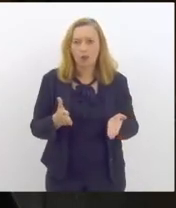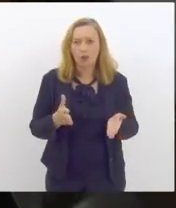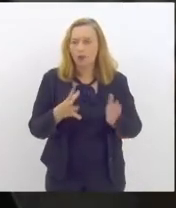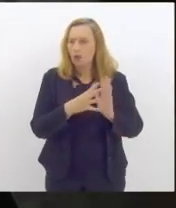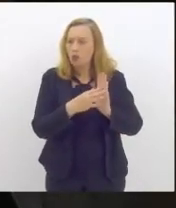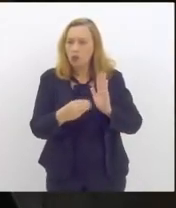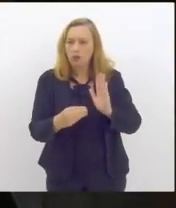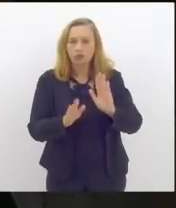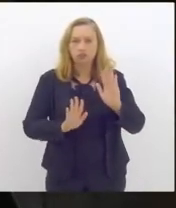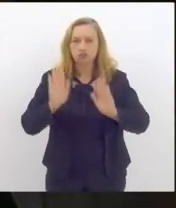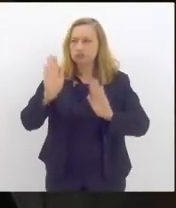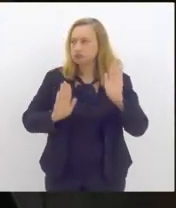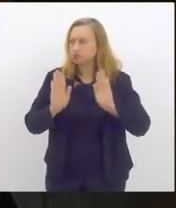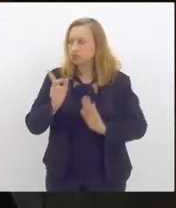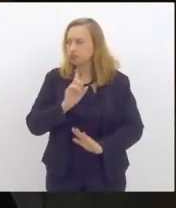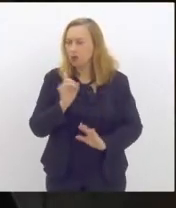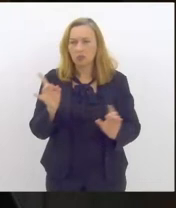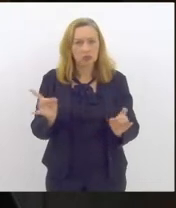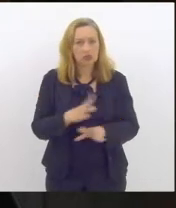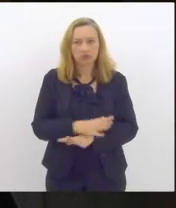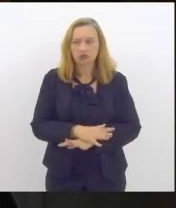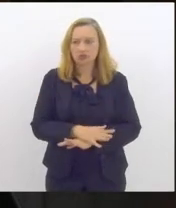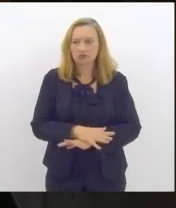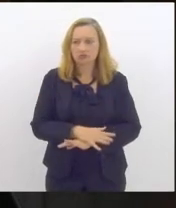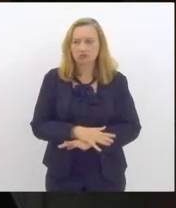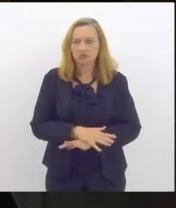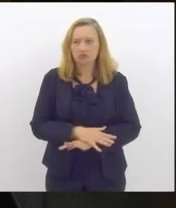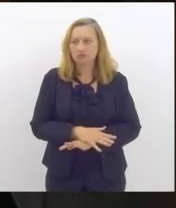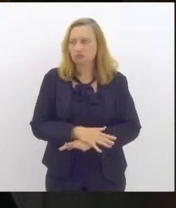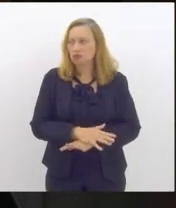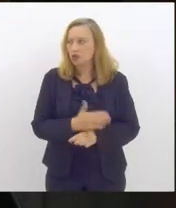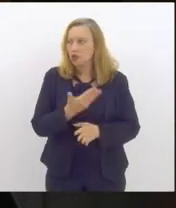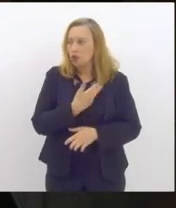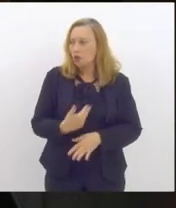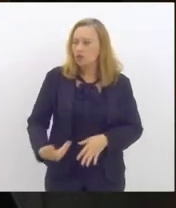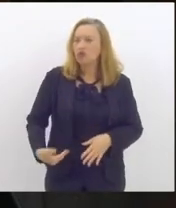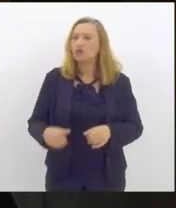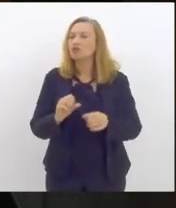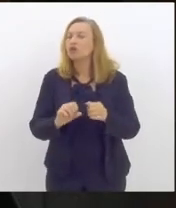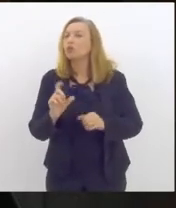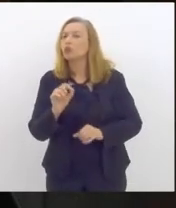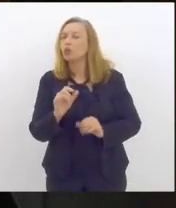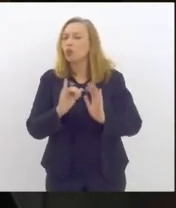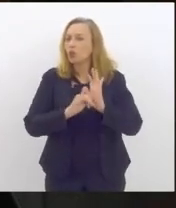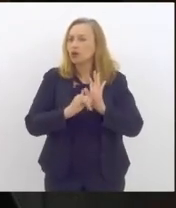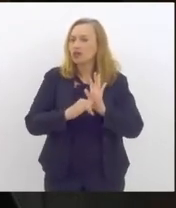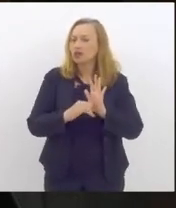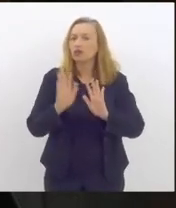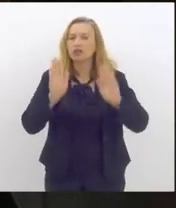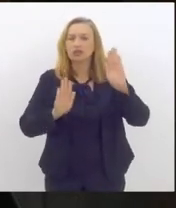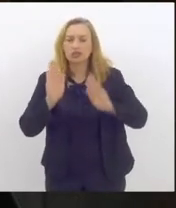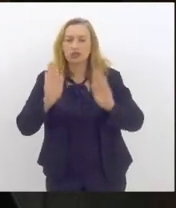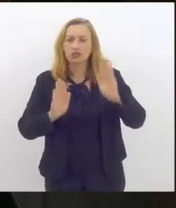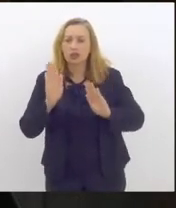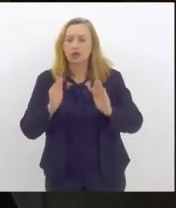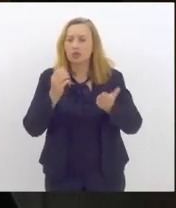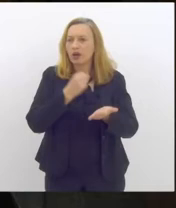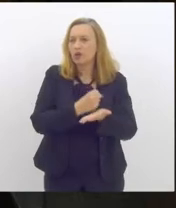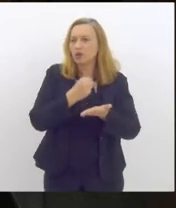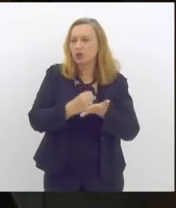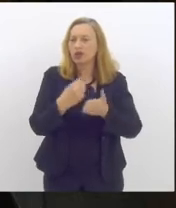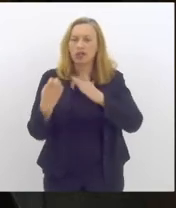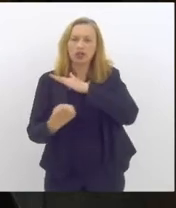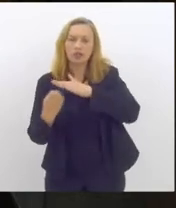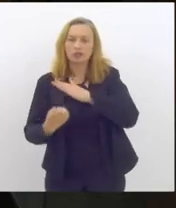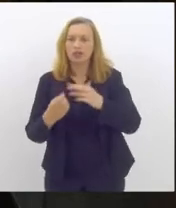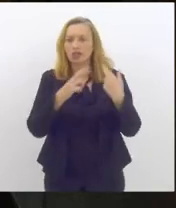modelagem da licitação não ficou pronto e o governo fez um edital de licitação para contratar